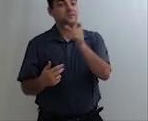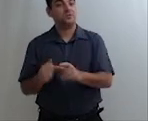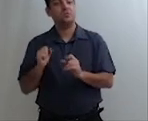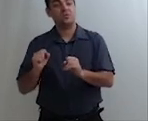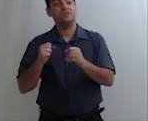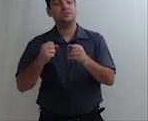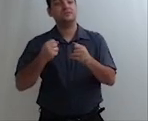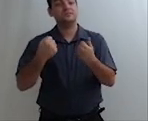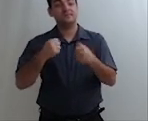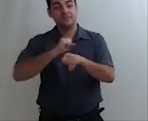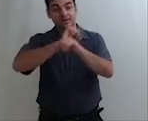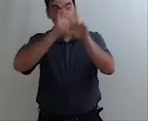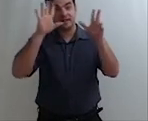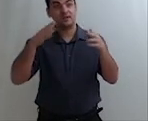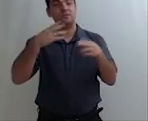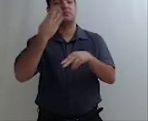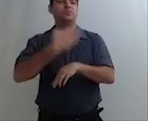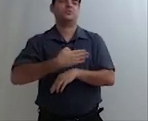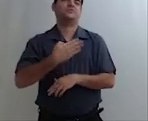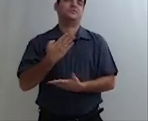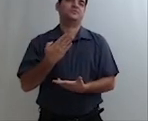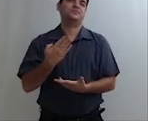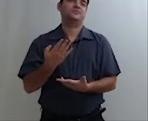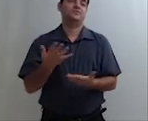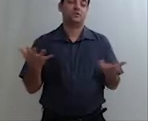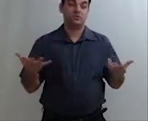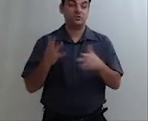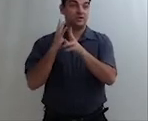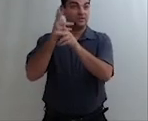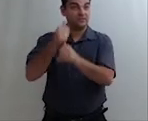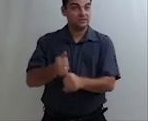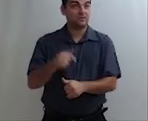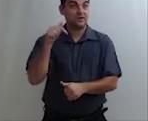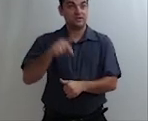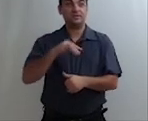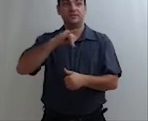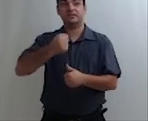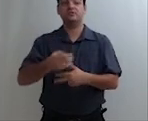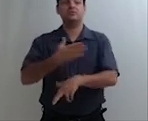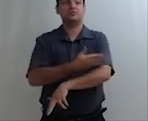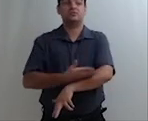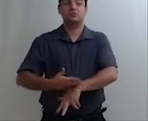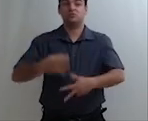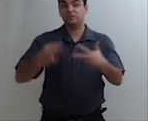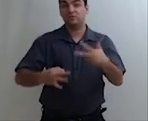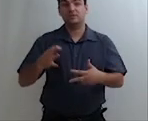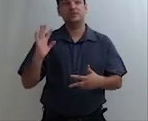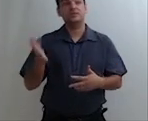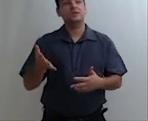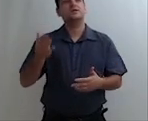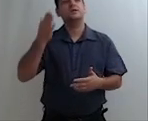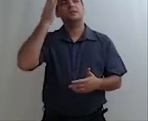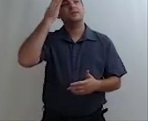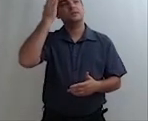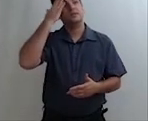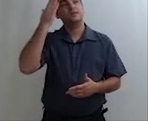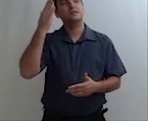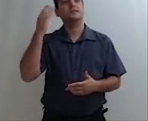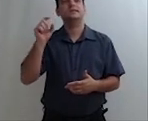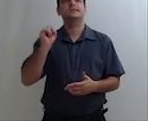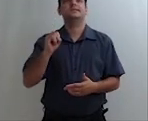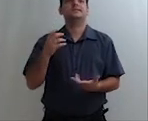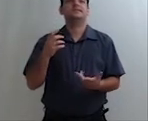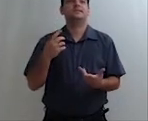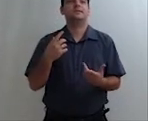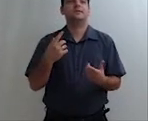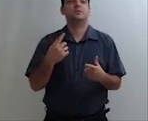oposição de embargos relativamente ao cabimento desse recurso essa corte Superior de Justiça consolidou a jurisprudência de que a contradição ou obscuridade não